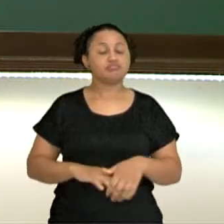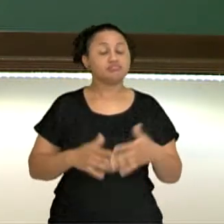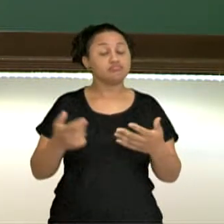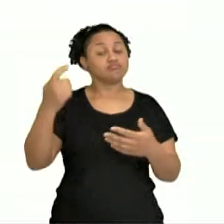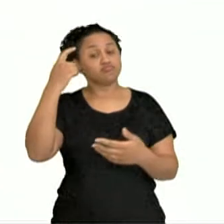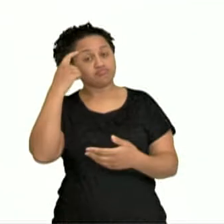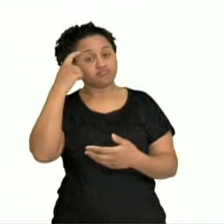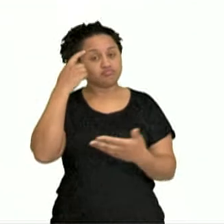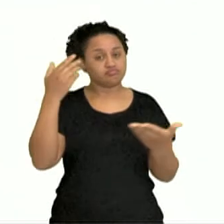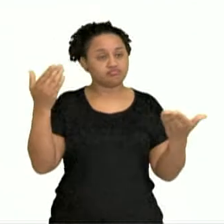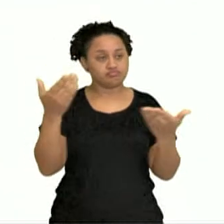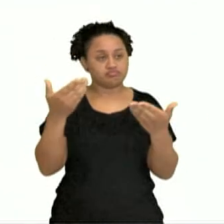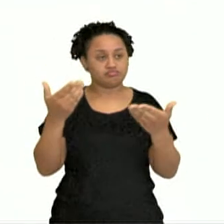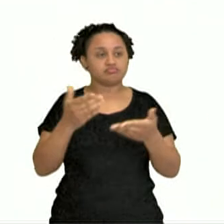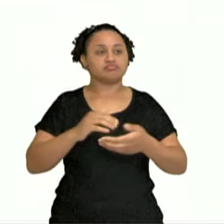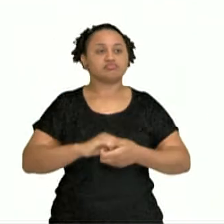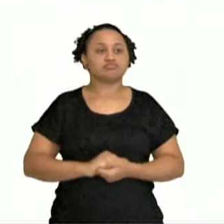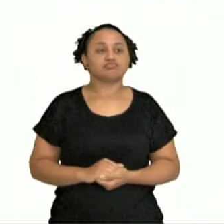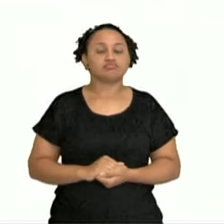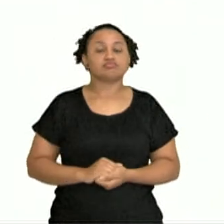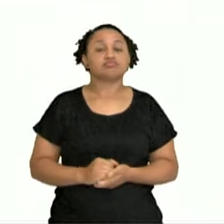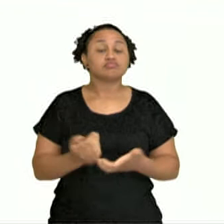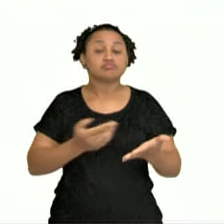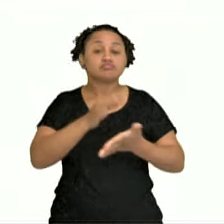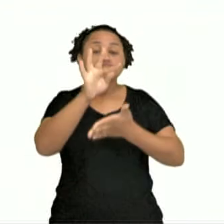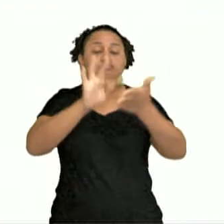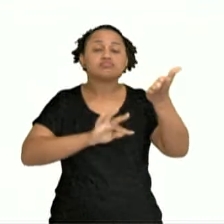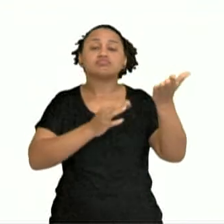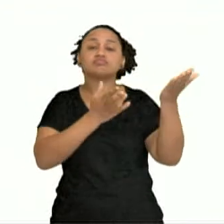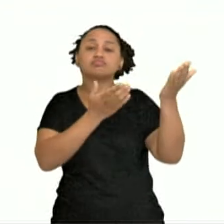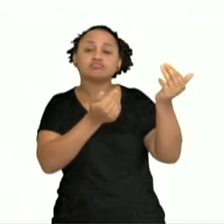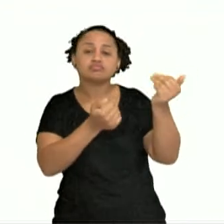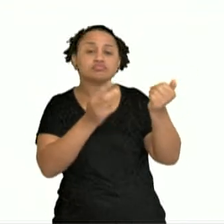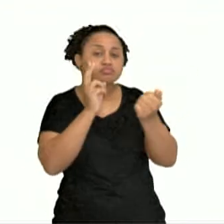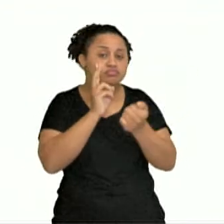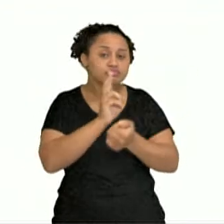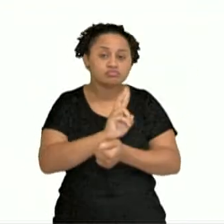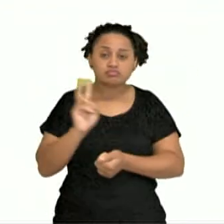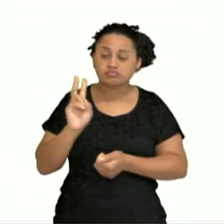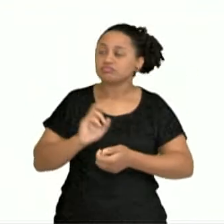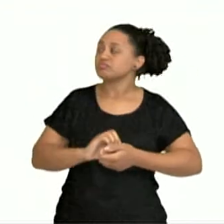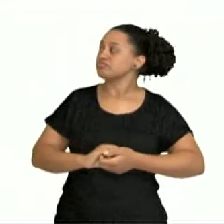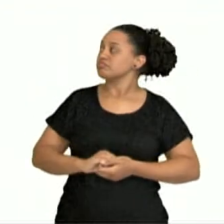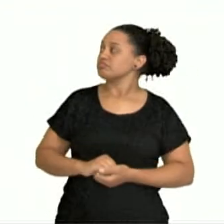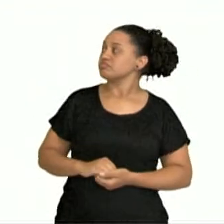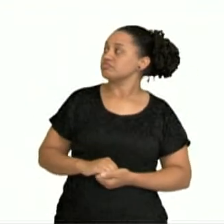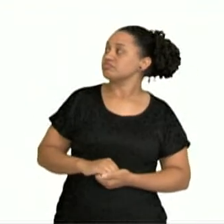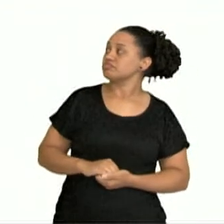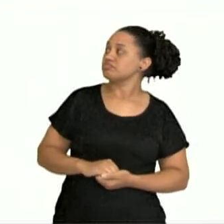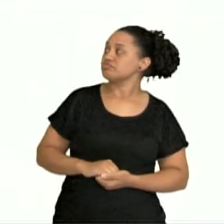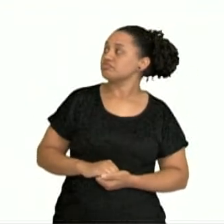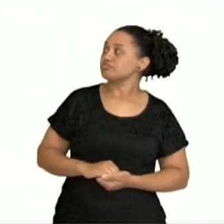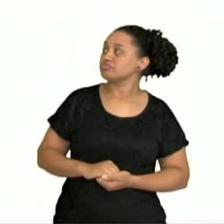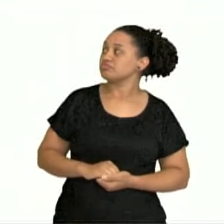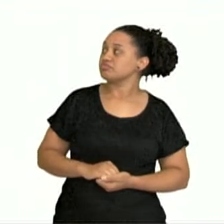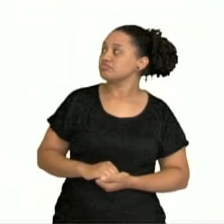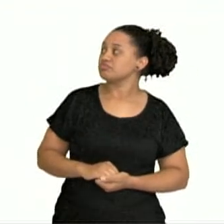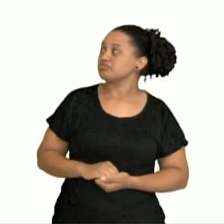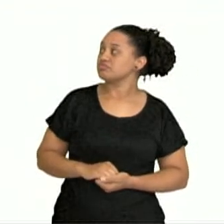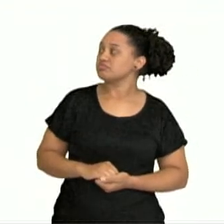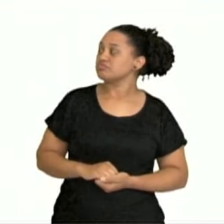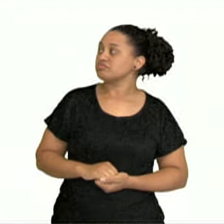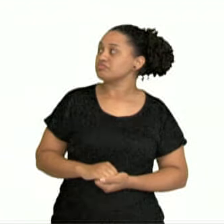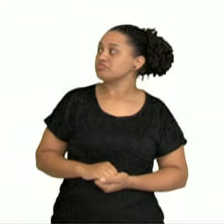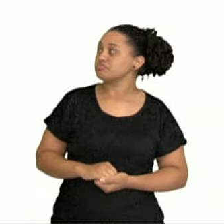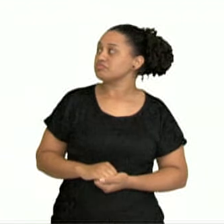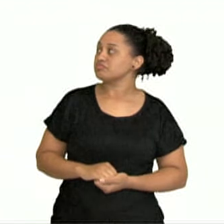Reflexionando. Las preguntas mueven el mundo. ¿Qué sería de nosotros sin las preguntas? Generan curiosidades y